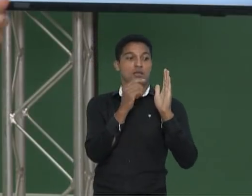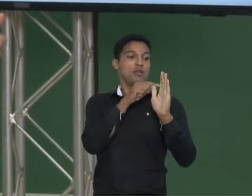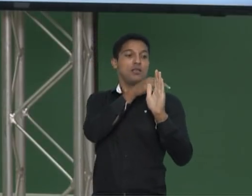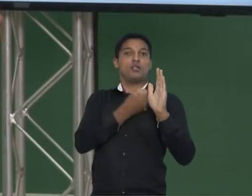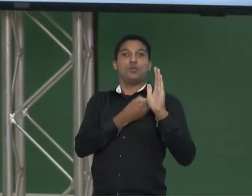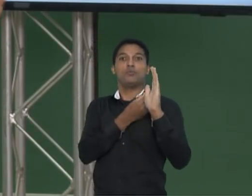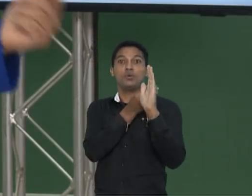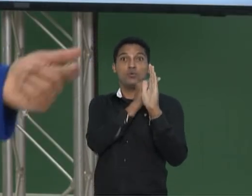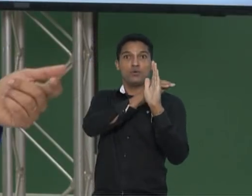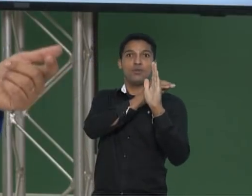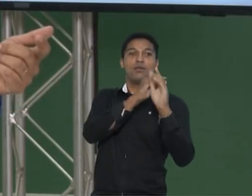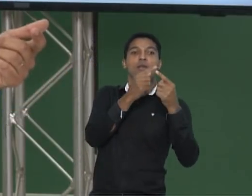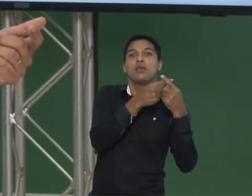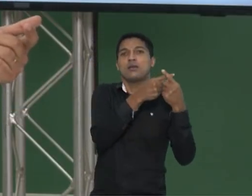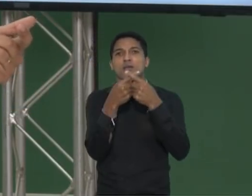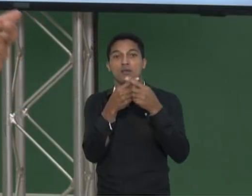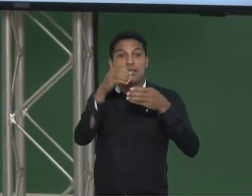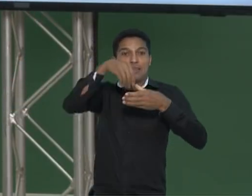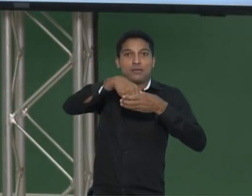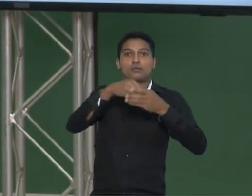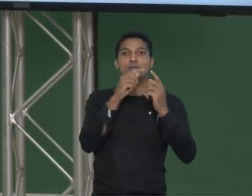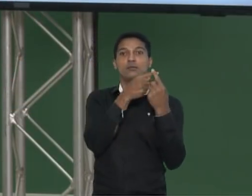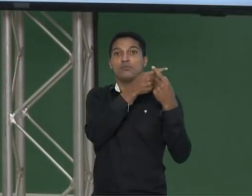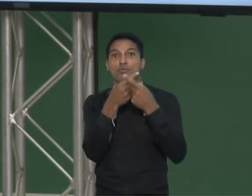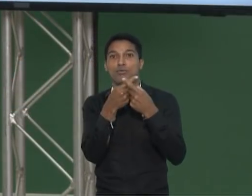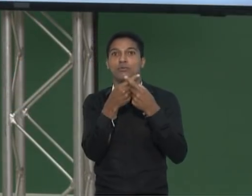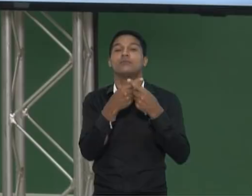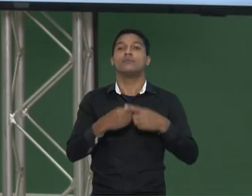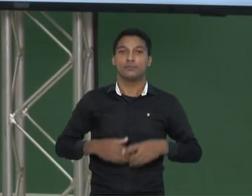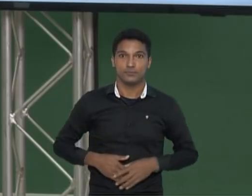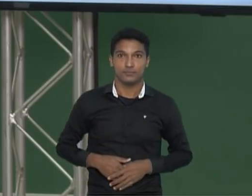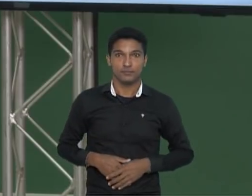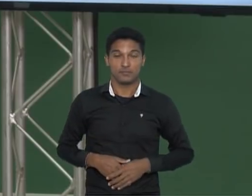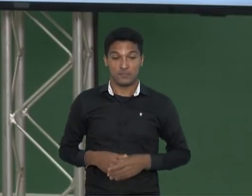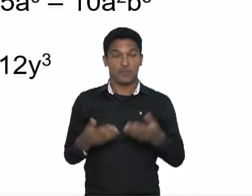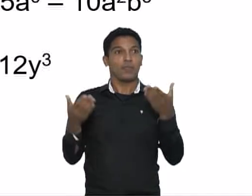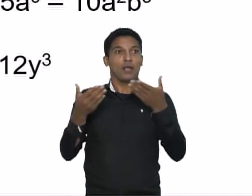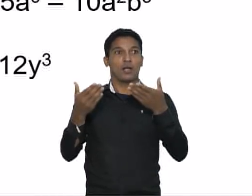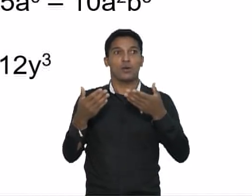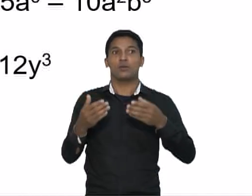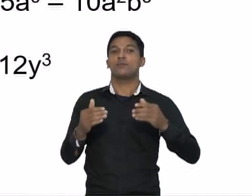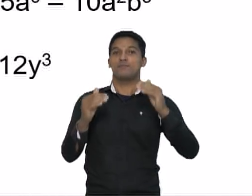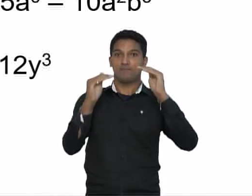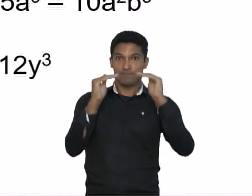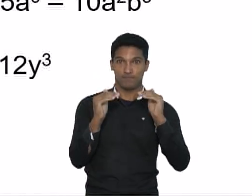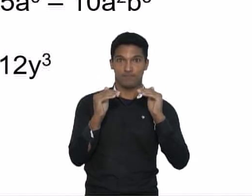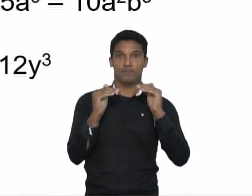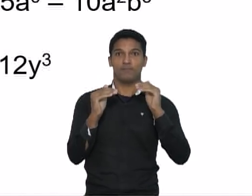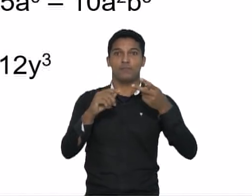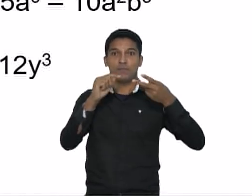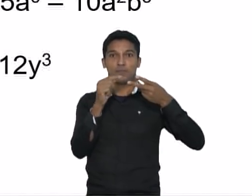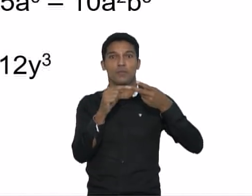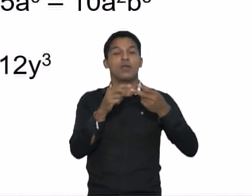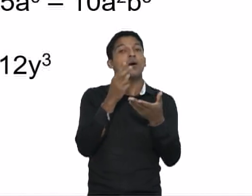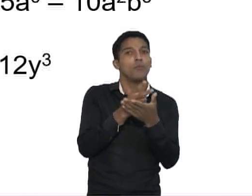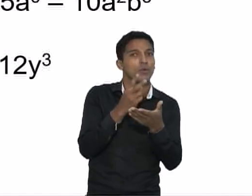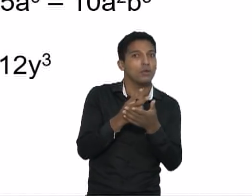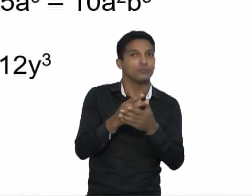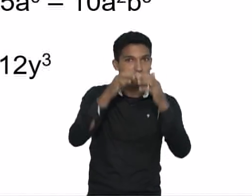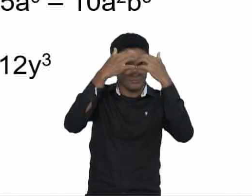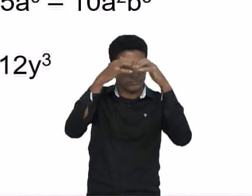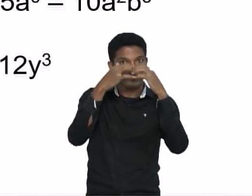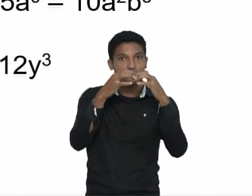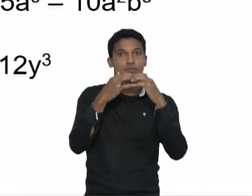pelos termos que estão dentro do parênteses. Vamos para o segundo exercício. Mesmo raciocínio. Eu tenho